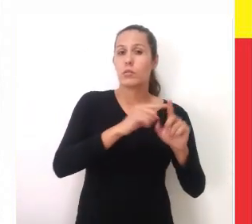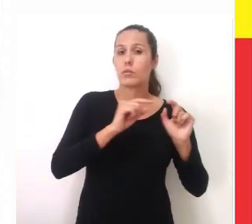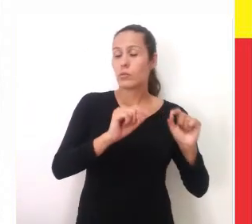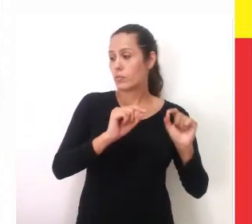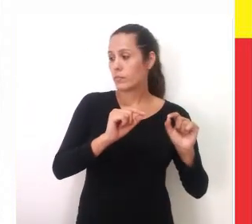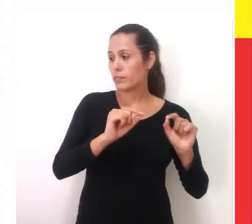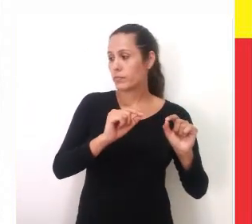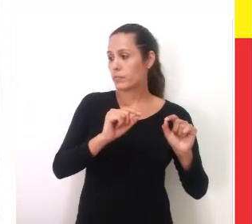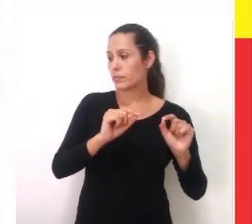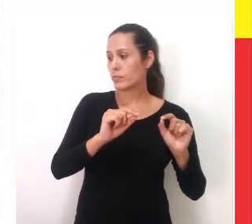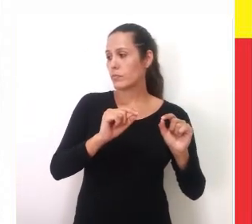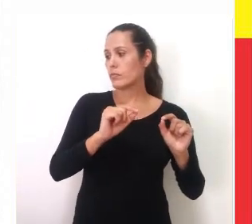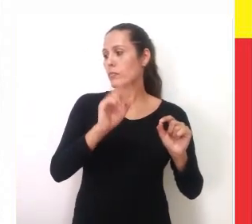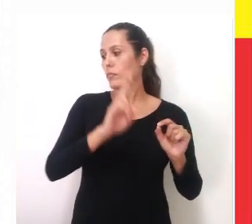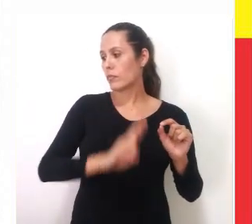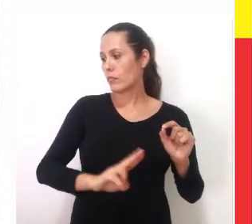esquecimento,